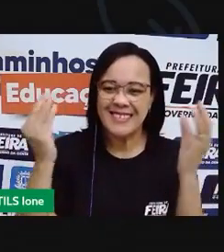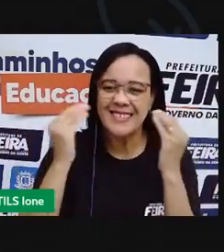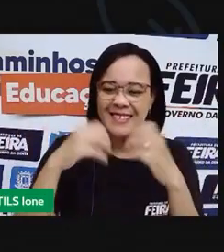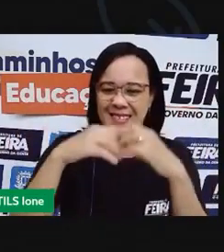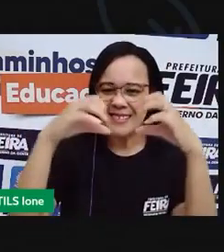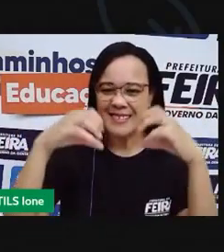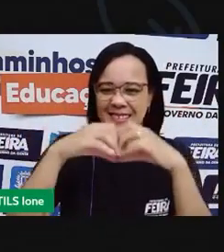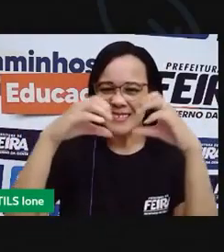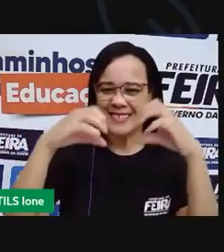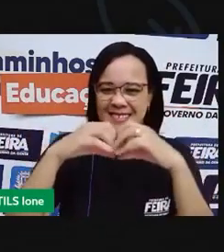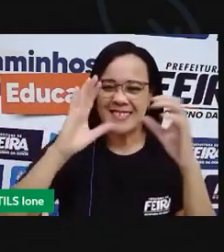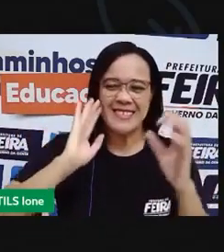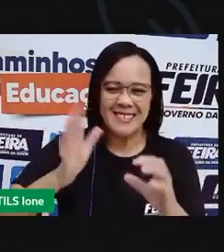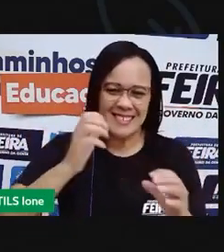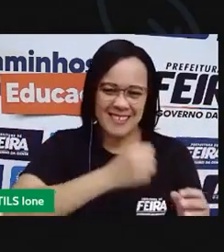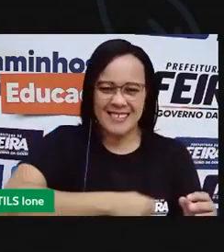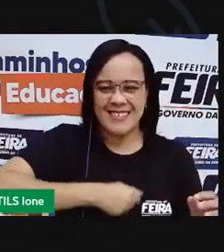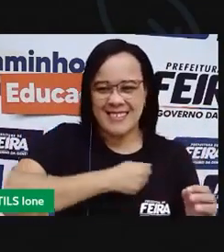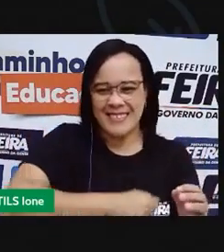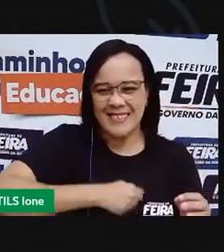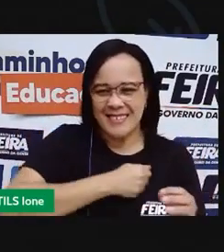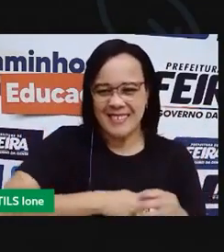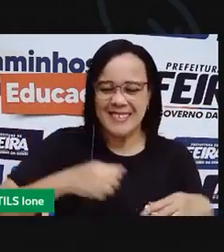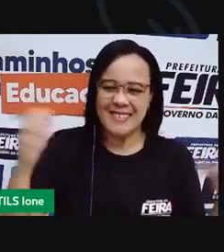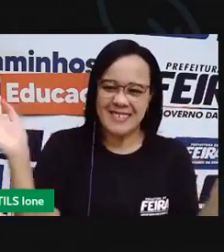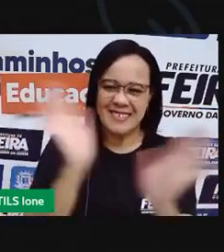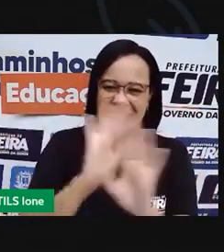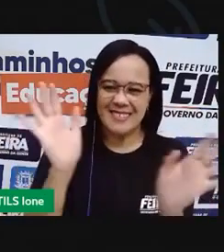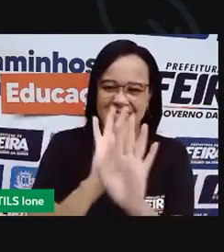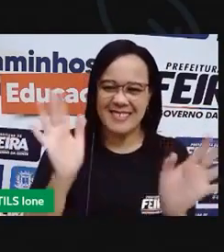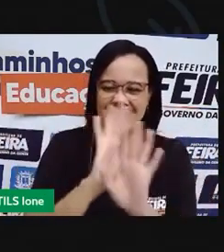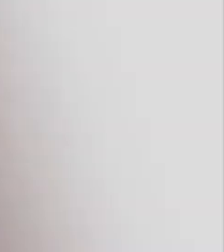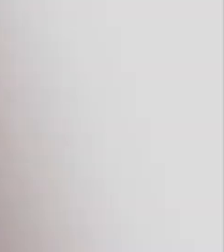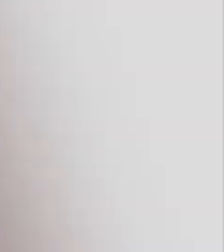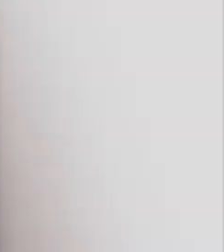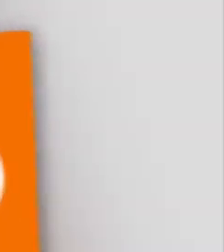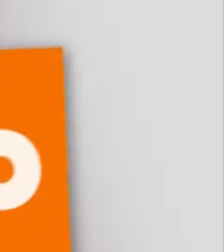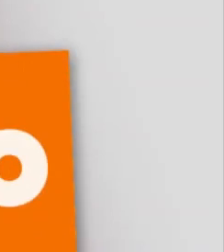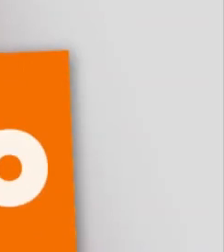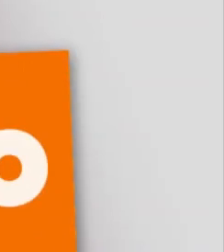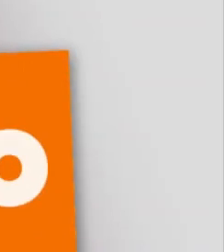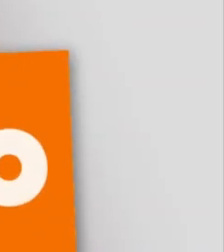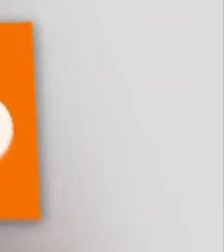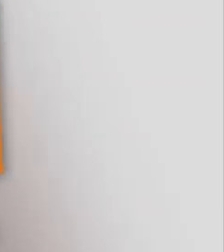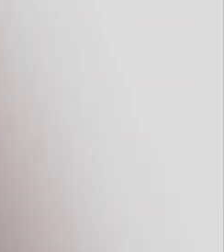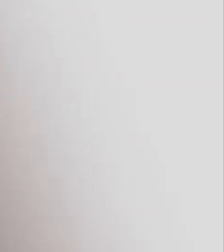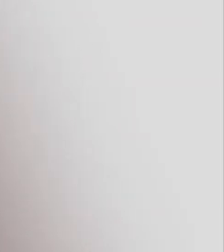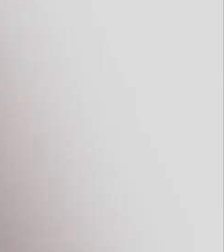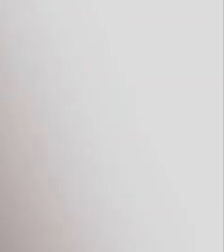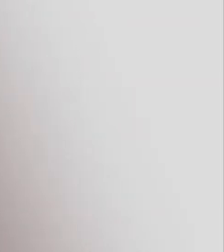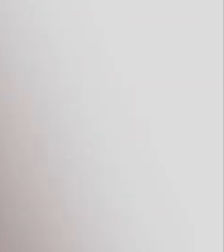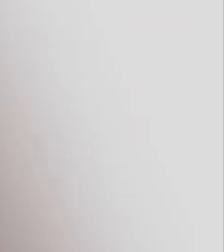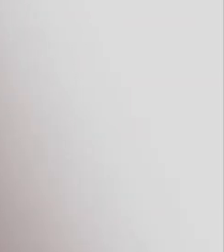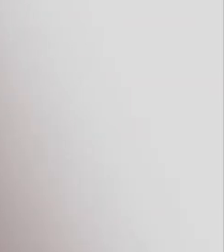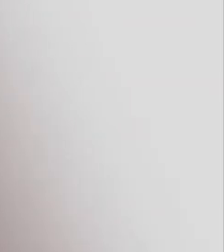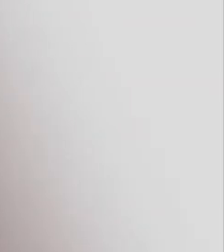coração e já estou de saudade tchau amores tchau tchau tchau